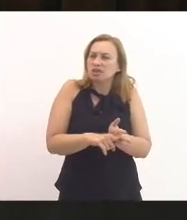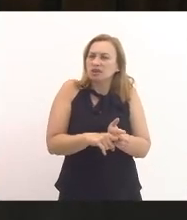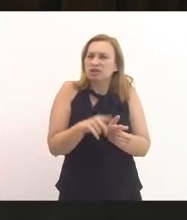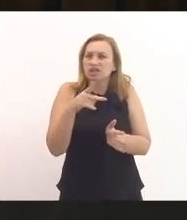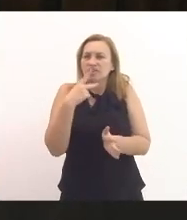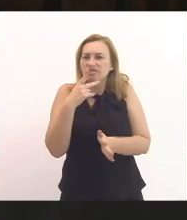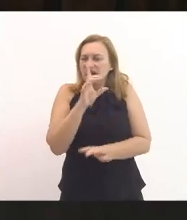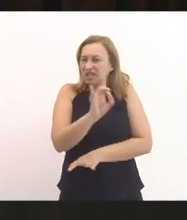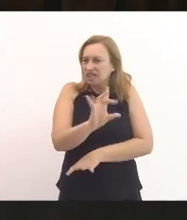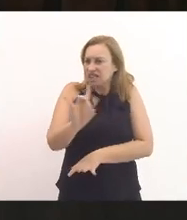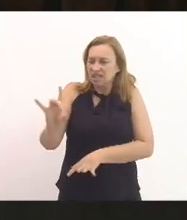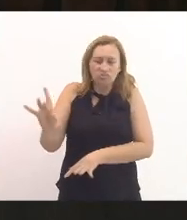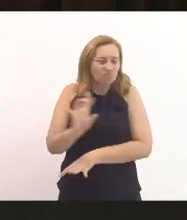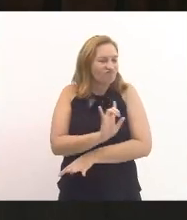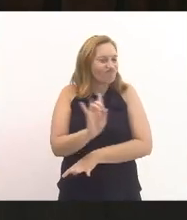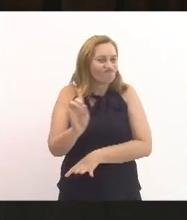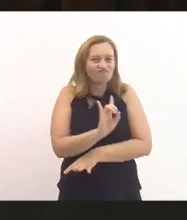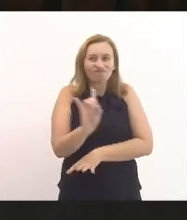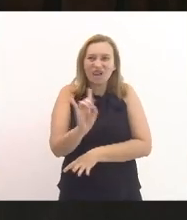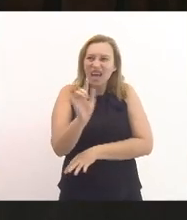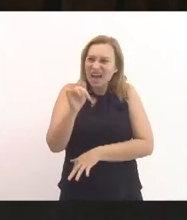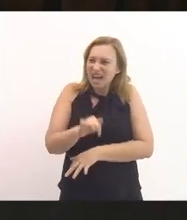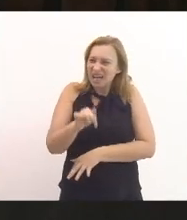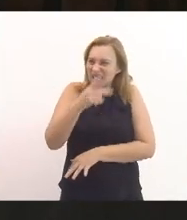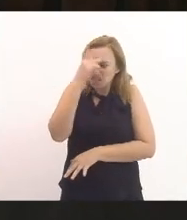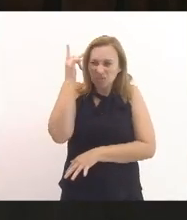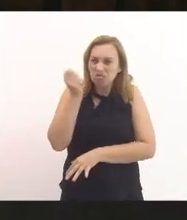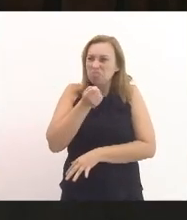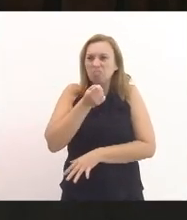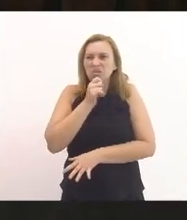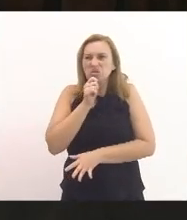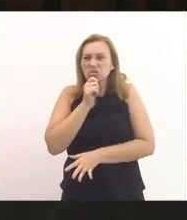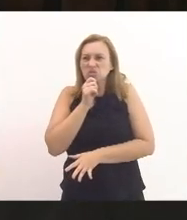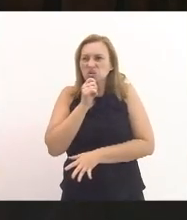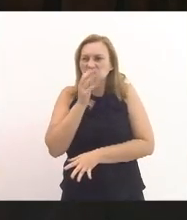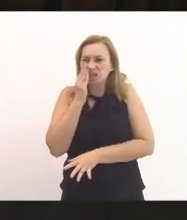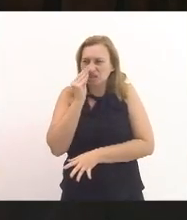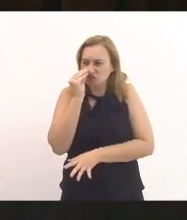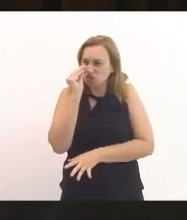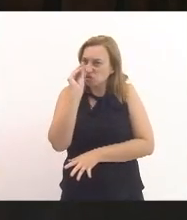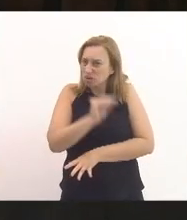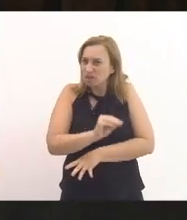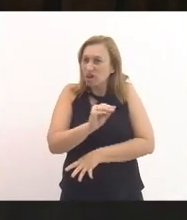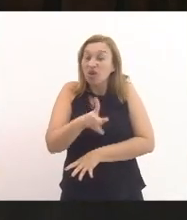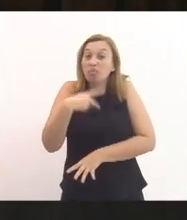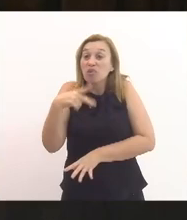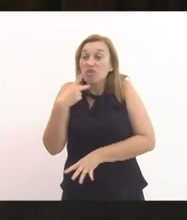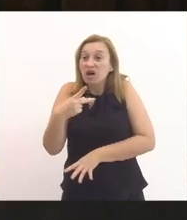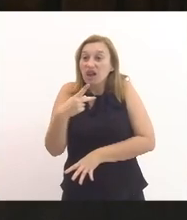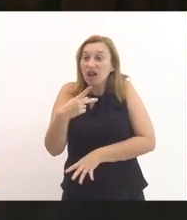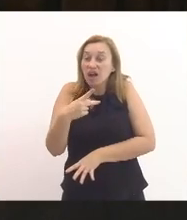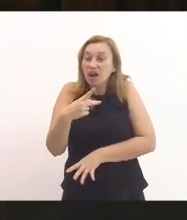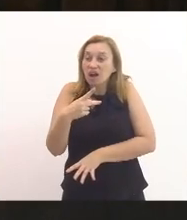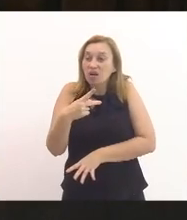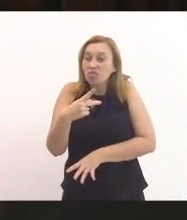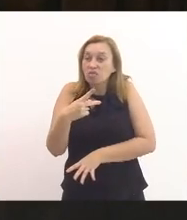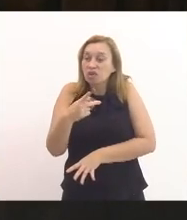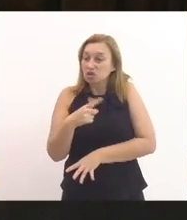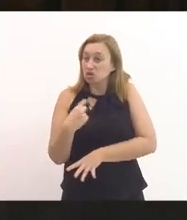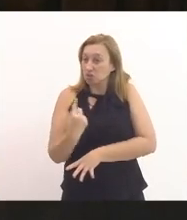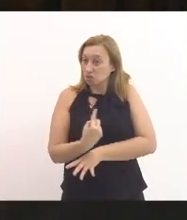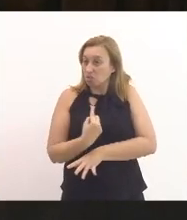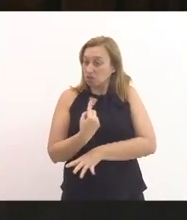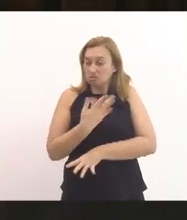de ninguém e aqui ninguém será retalhado por falar aquilo que não nos agrade